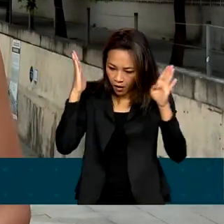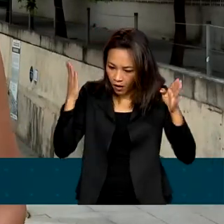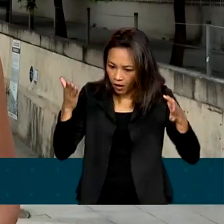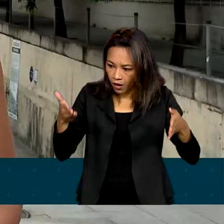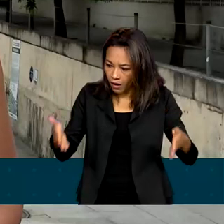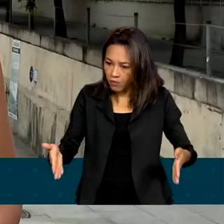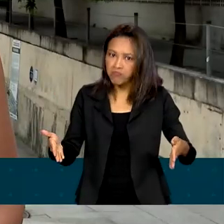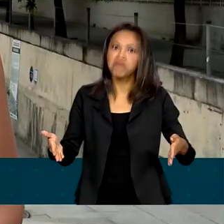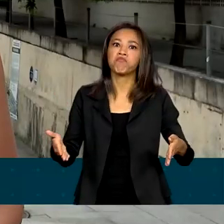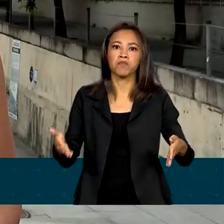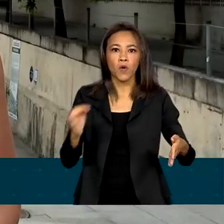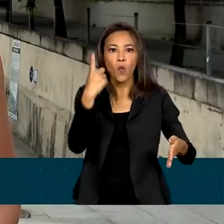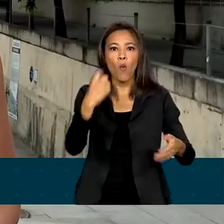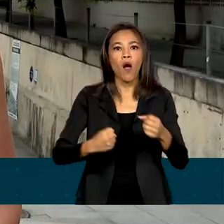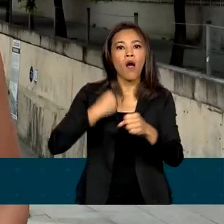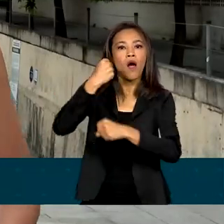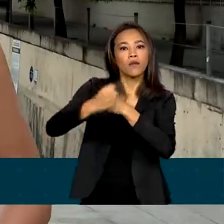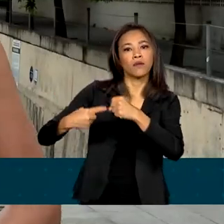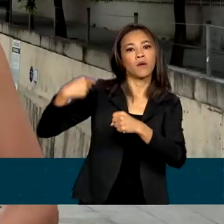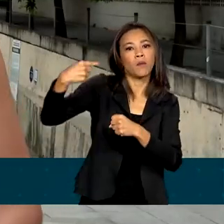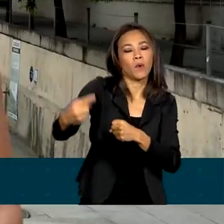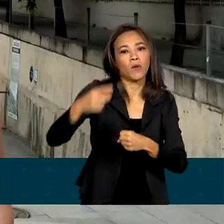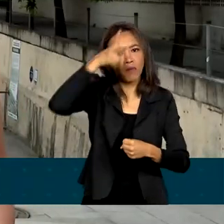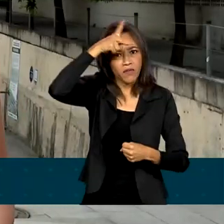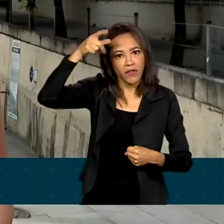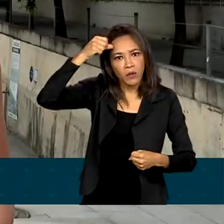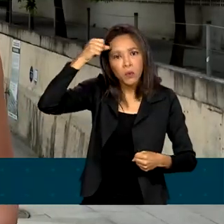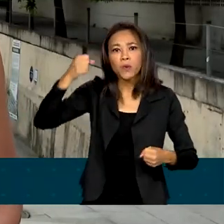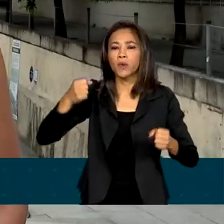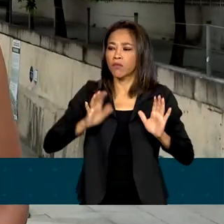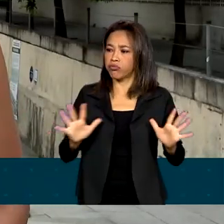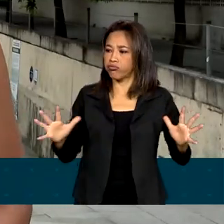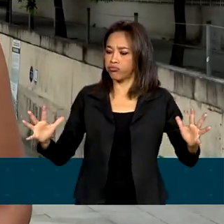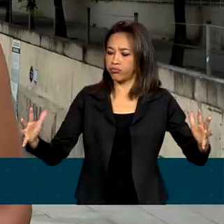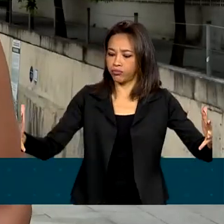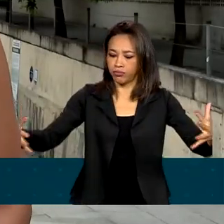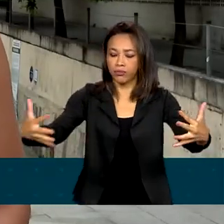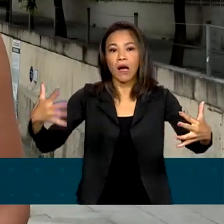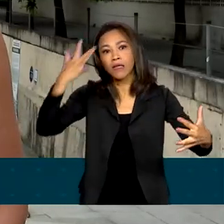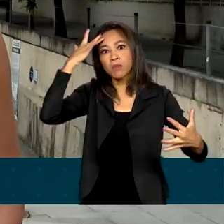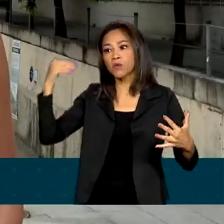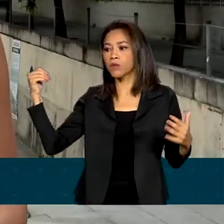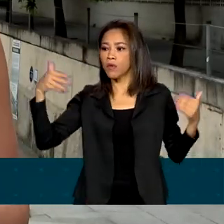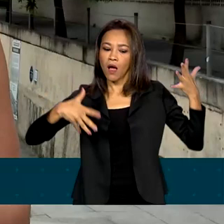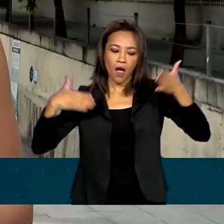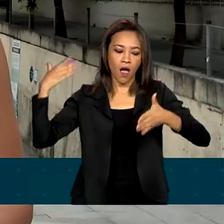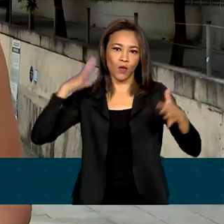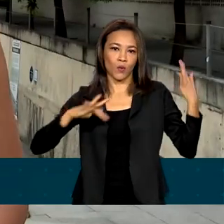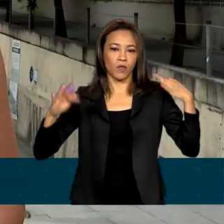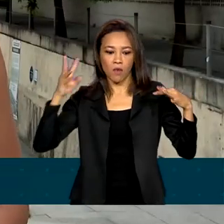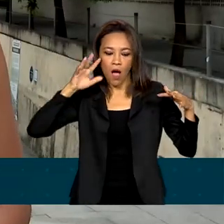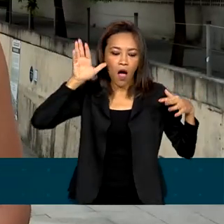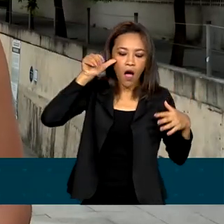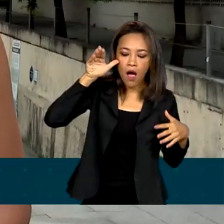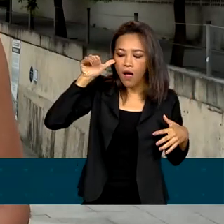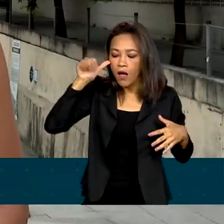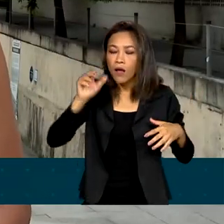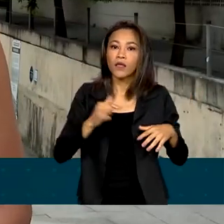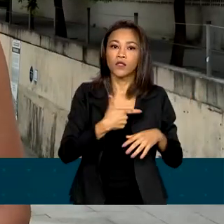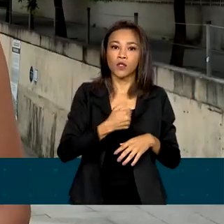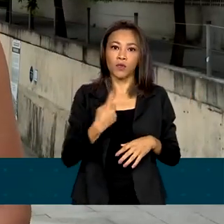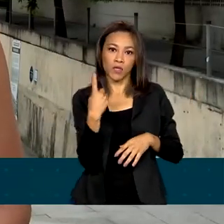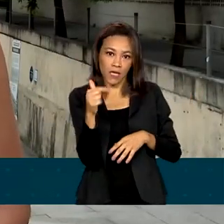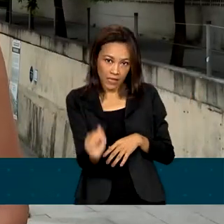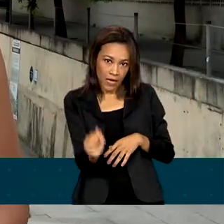a prefeitura tornou o espaço um monumento aberto à visitação pública. E em 2017, o Cais